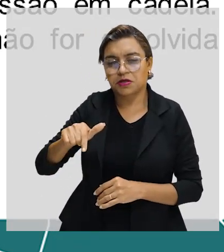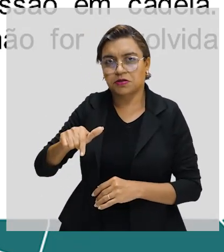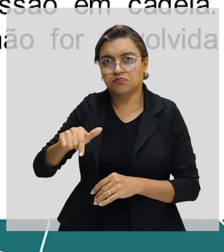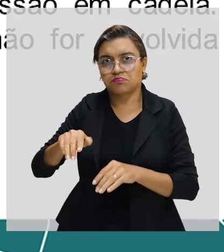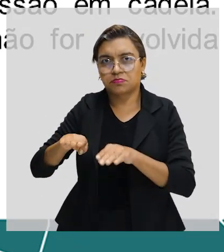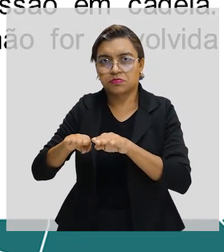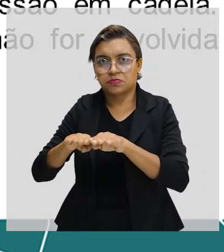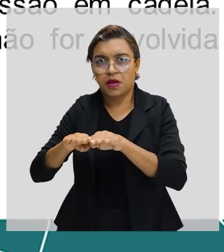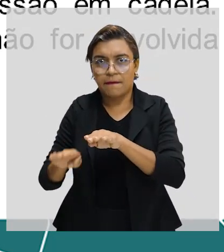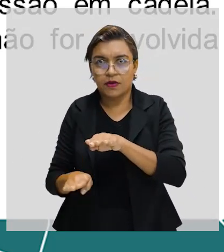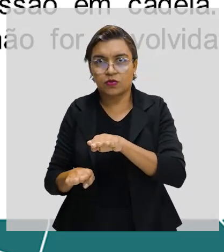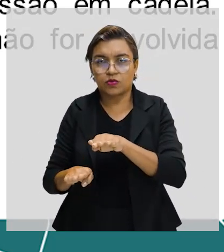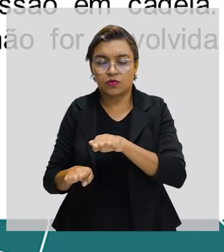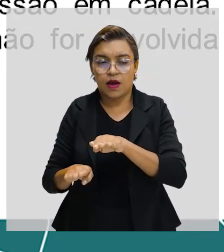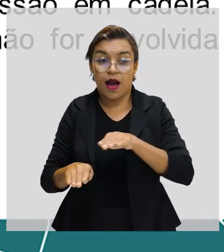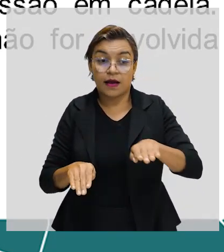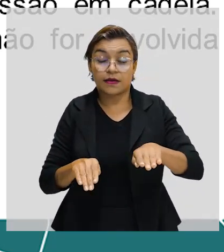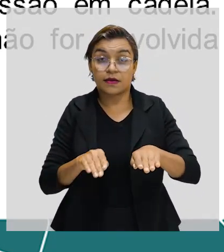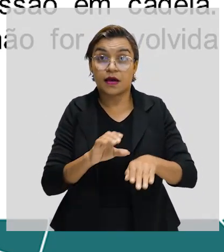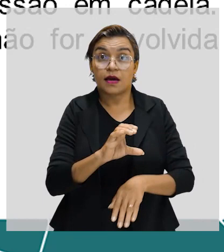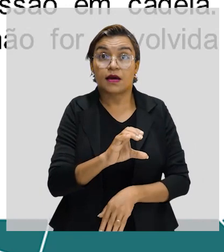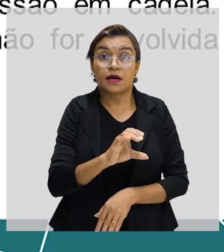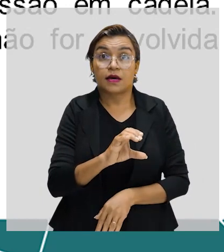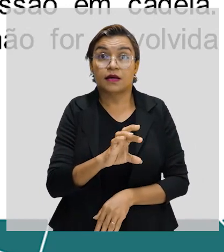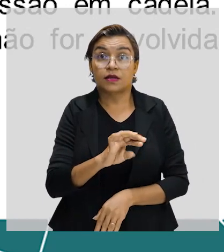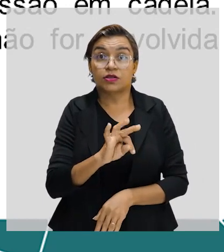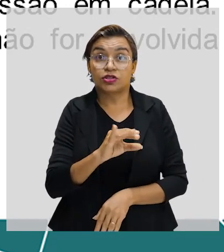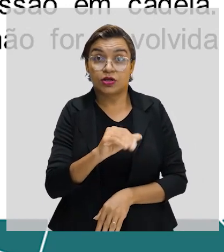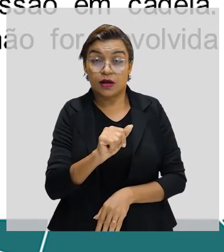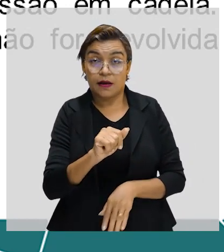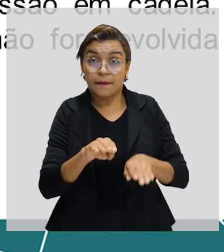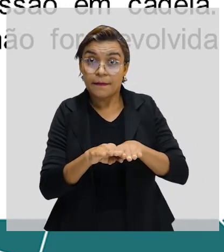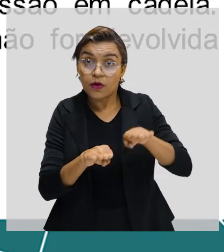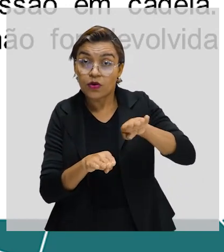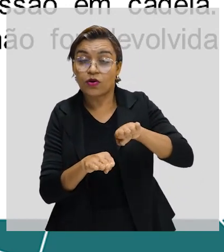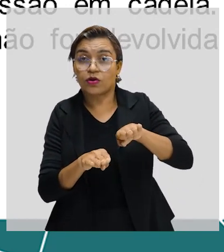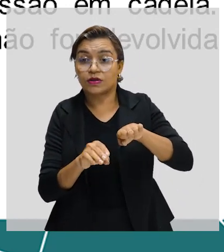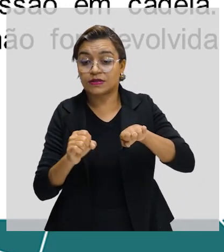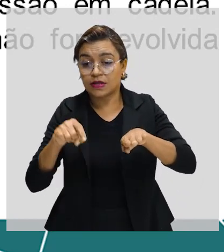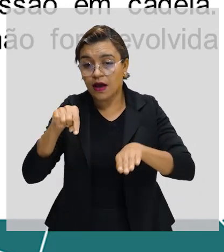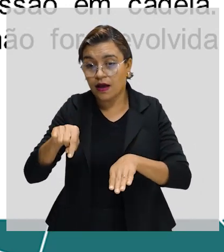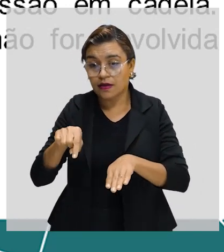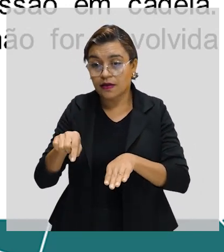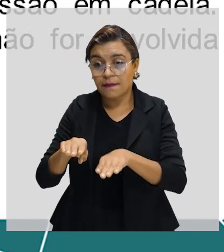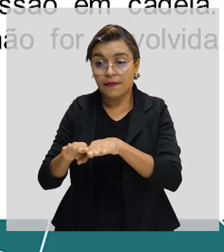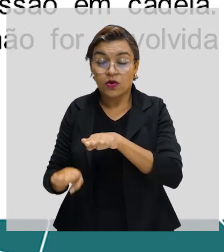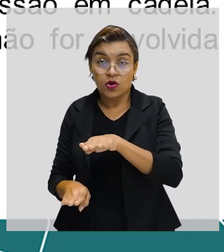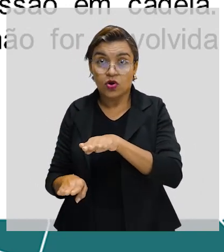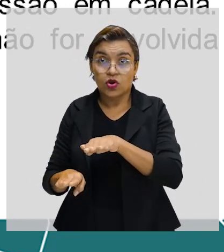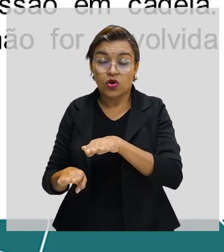A crítica é a minha referência. Se ela é menos, certo? Então o fornecimento estável